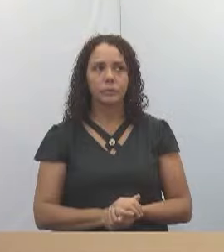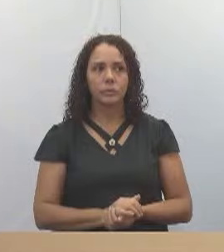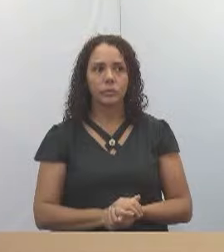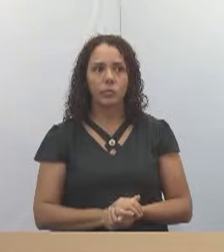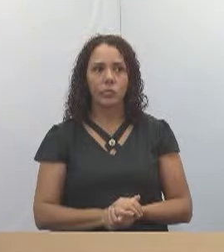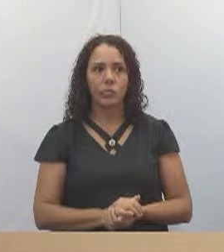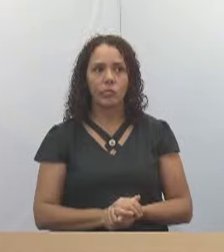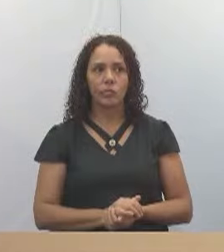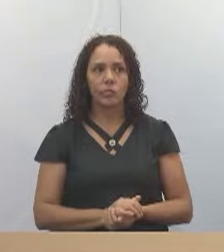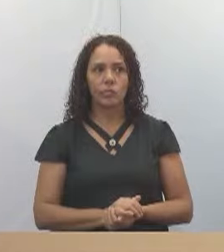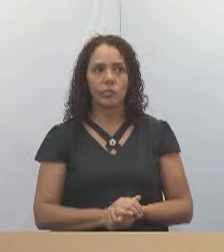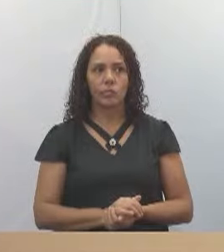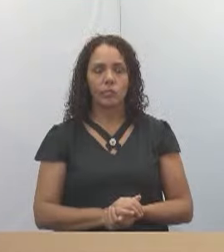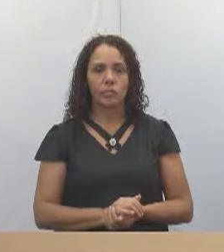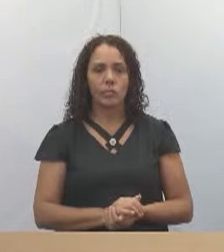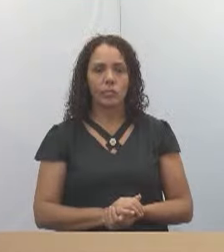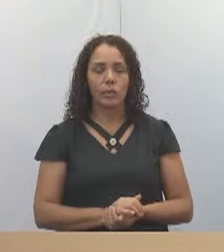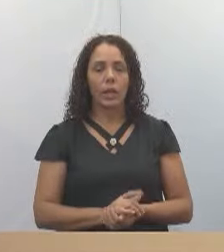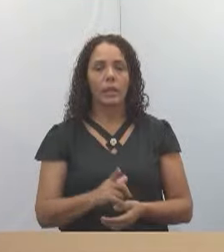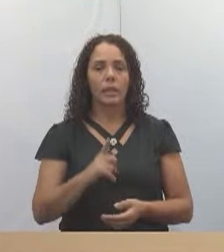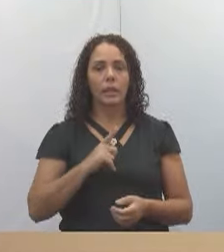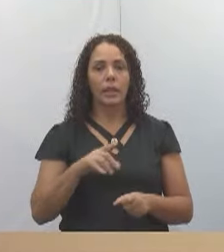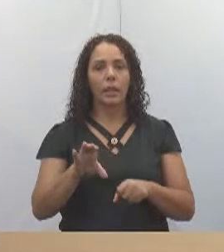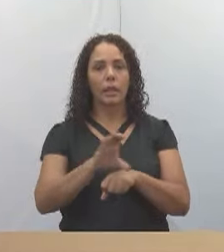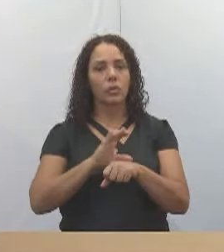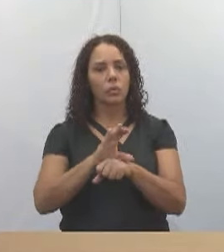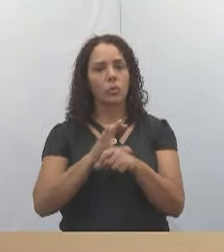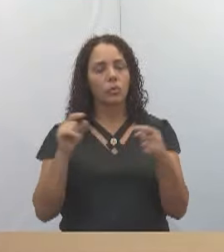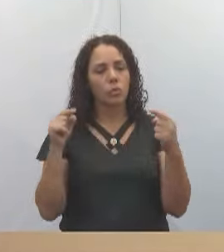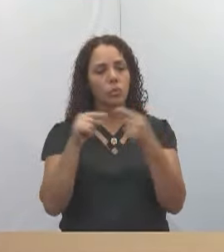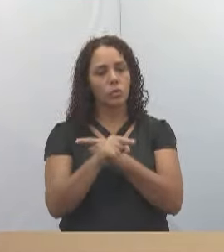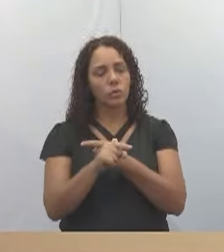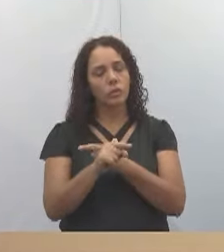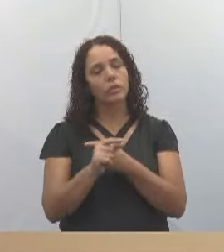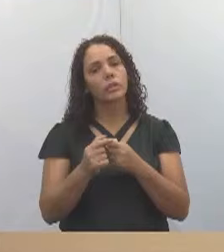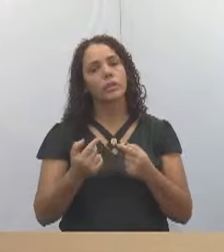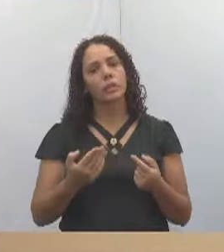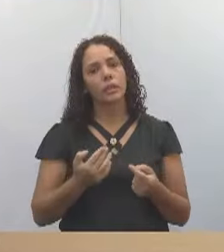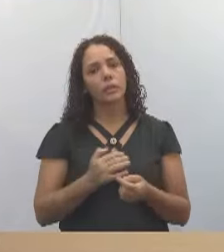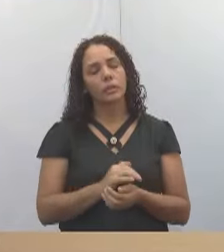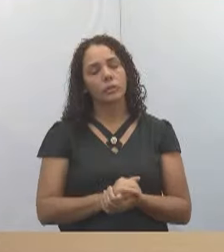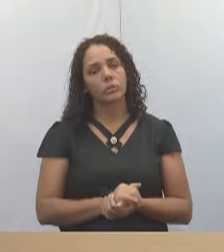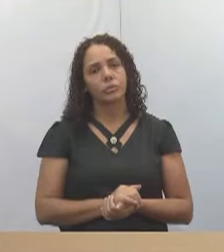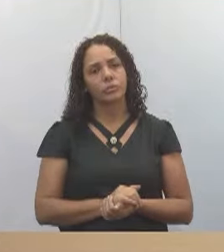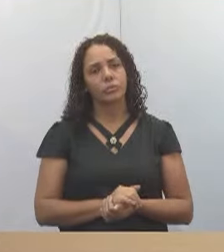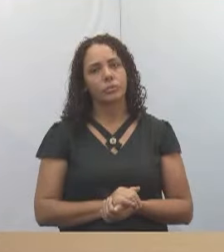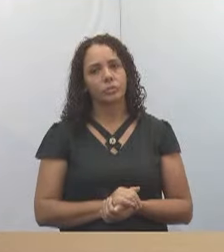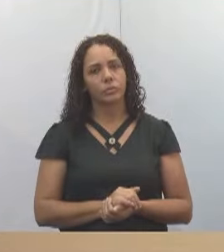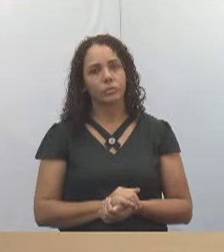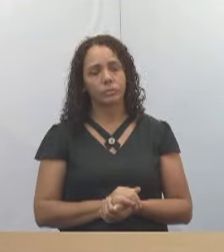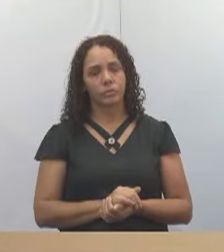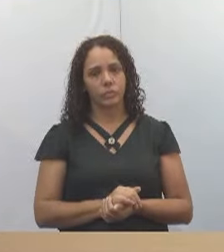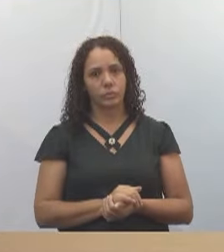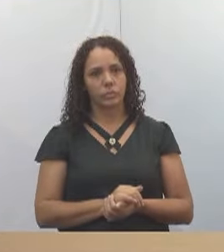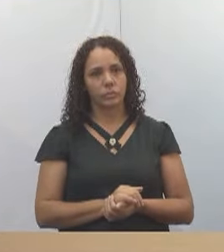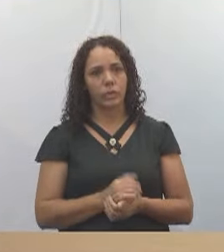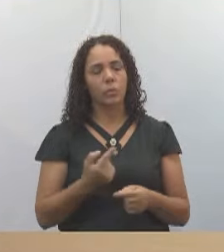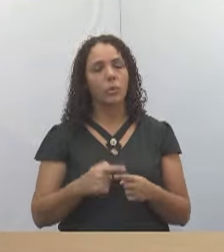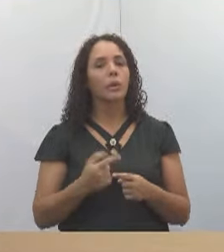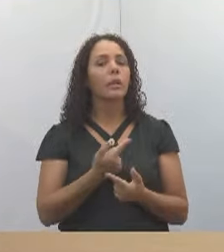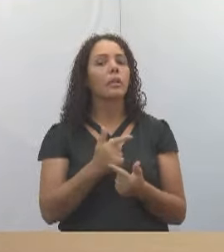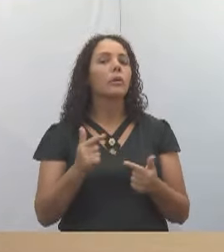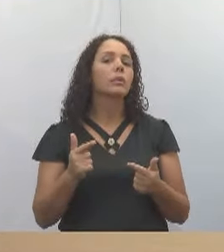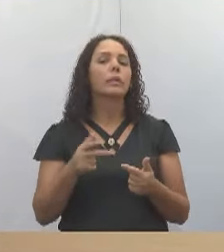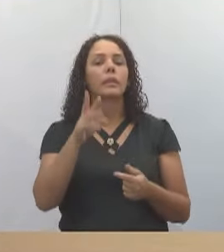padeceria do vício de inconstitucionalidade por ferir o princípio da isonomia, já que não apresenta motivo